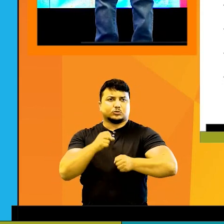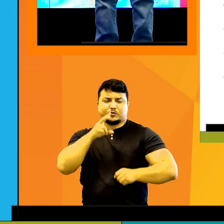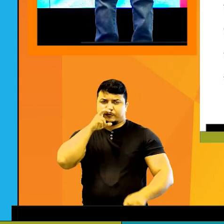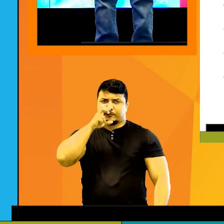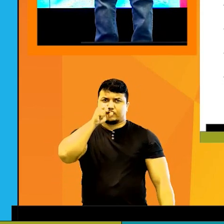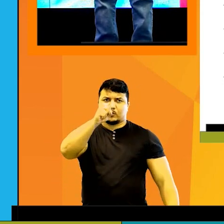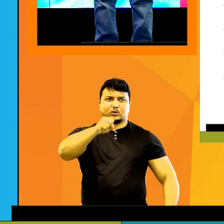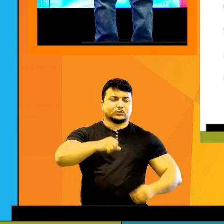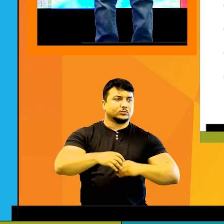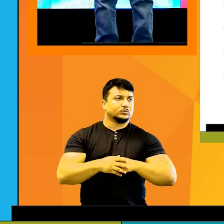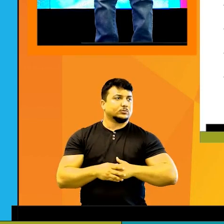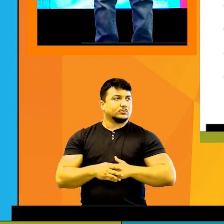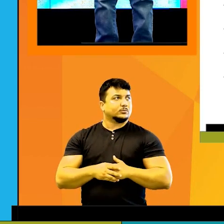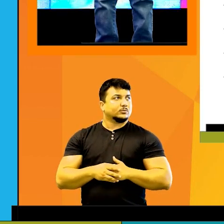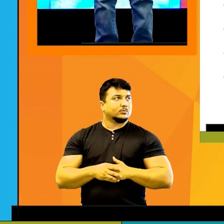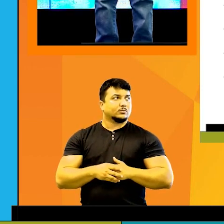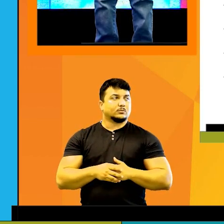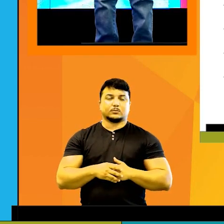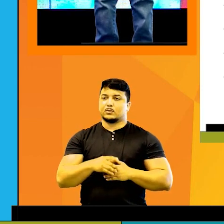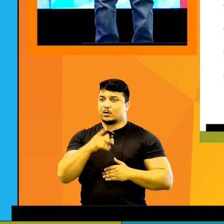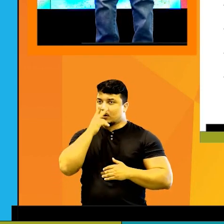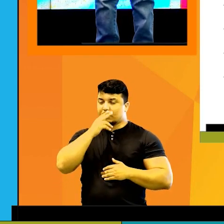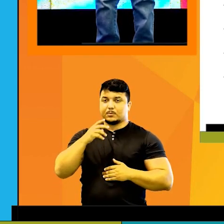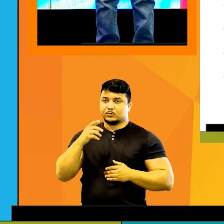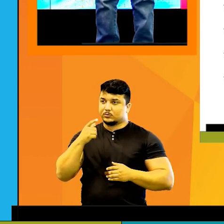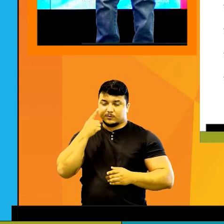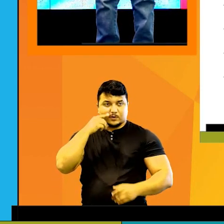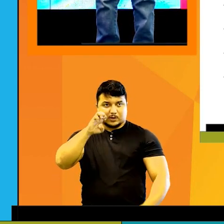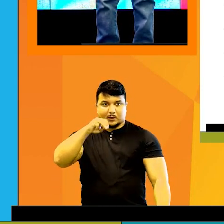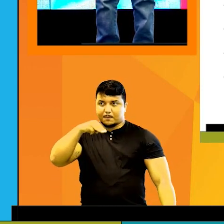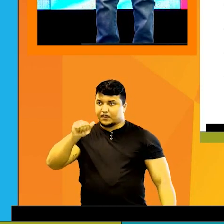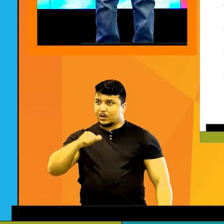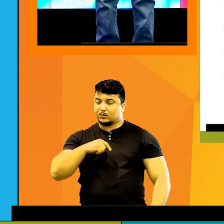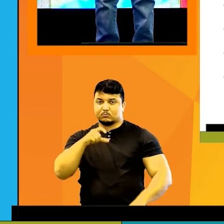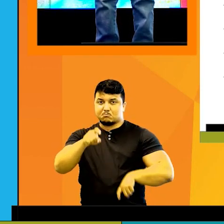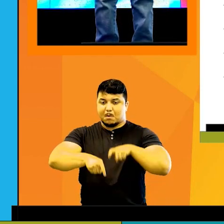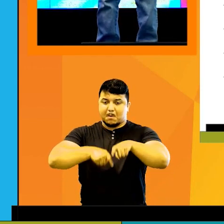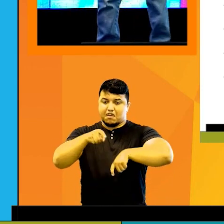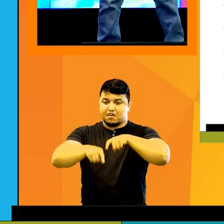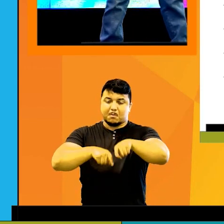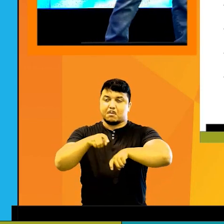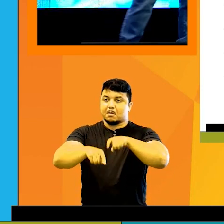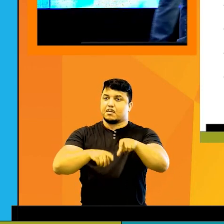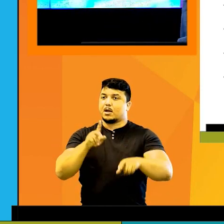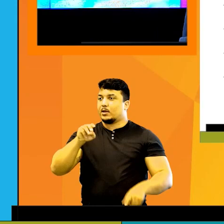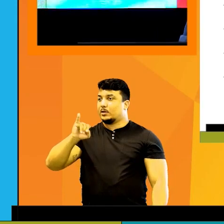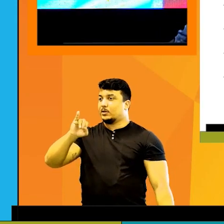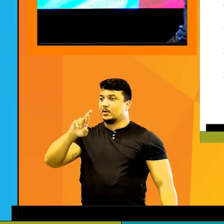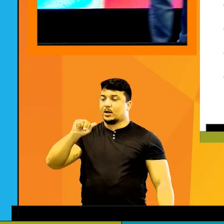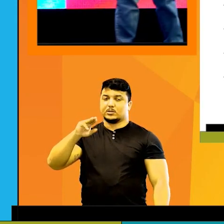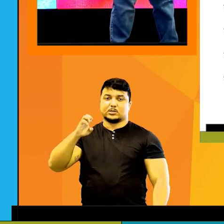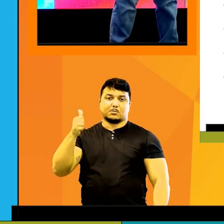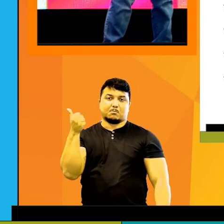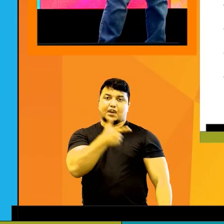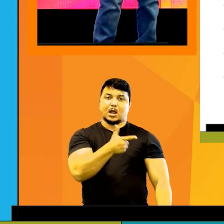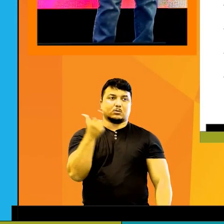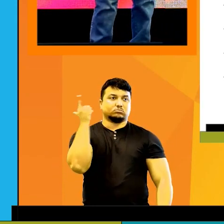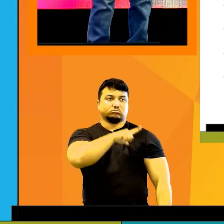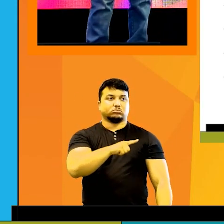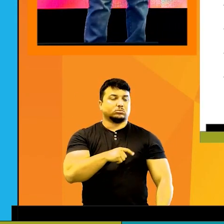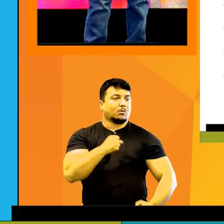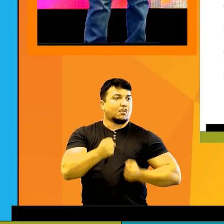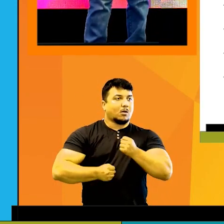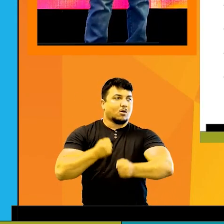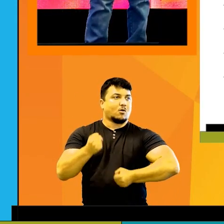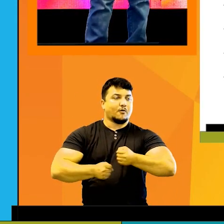que uma ema selvagem. Vocês já viram a ema correndo, com aquelas pernonas? Pois a Iracema, ó, dava de 10-0 na